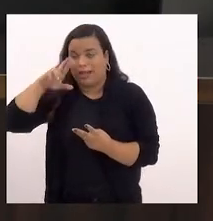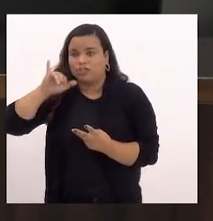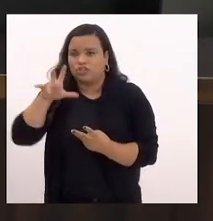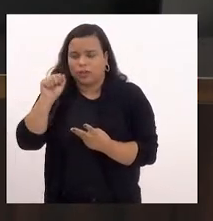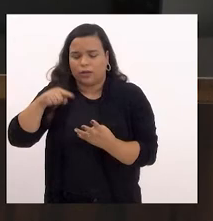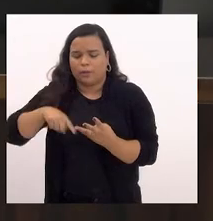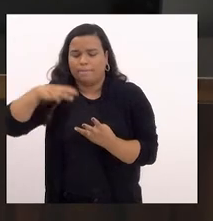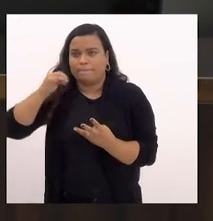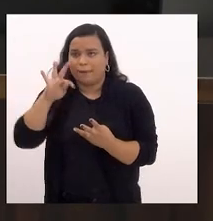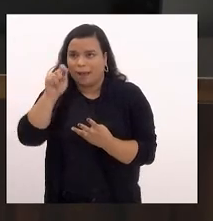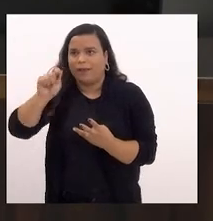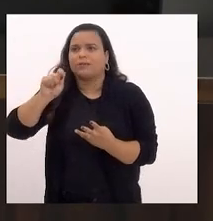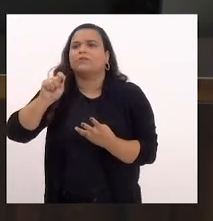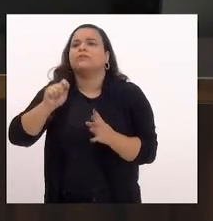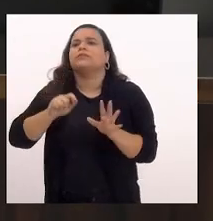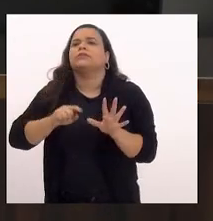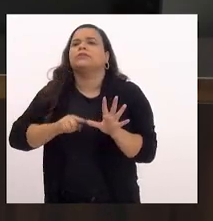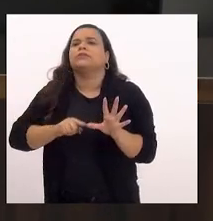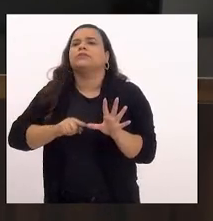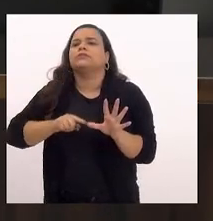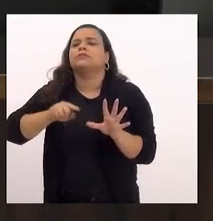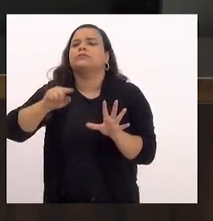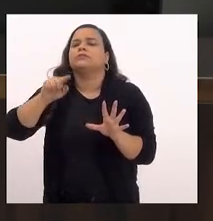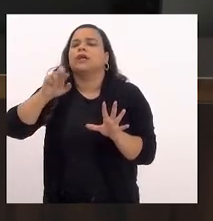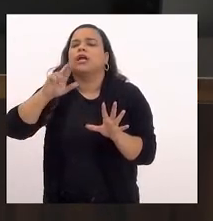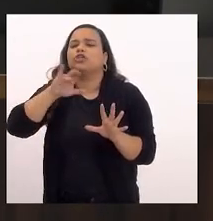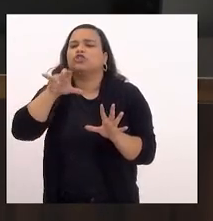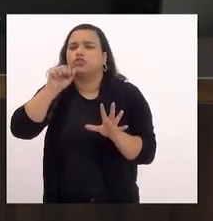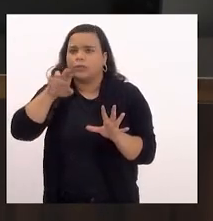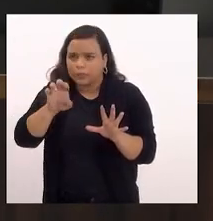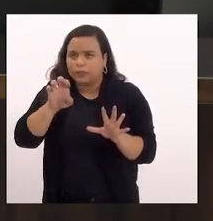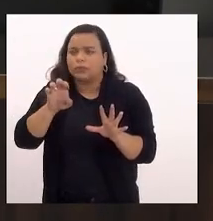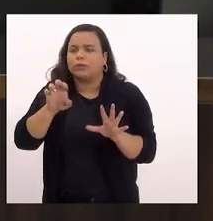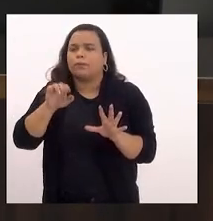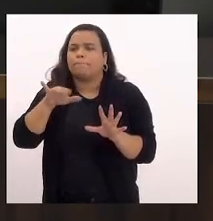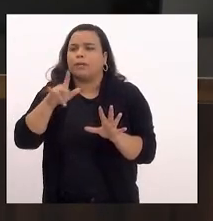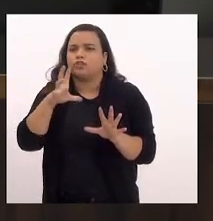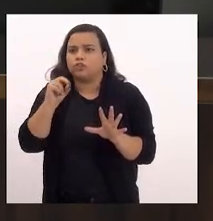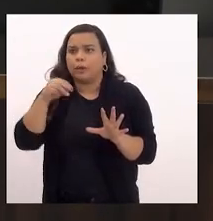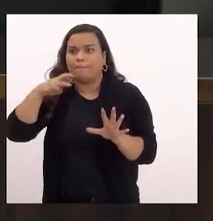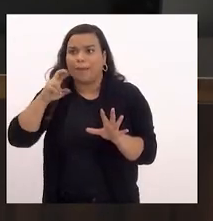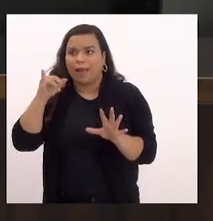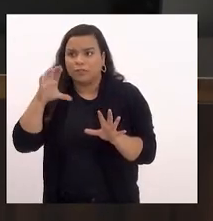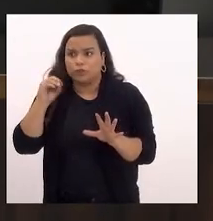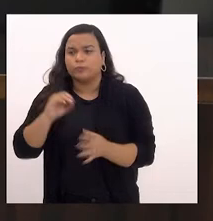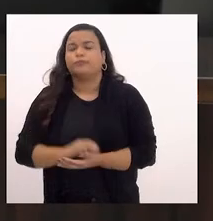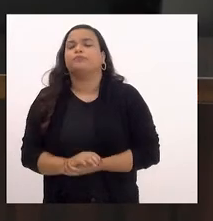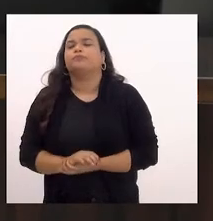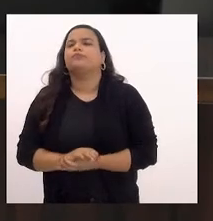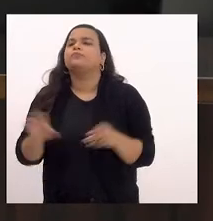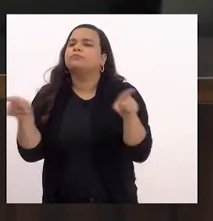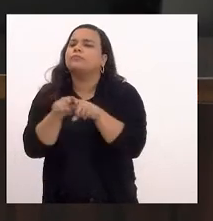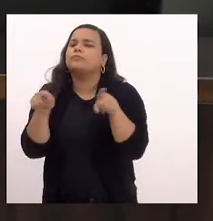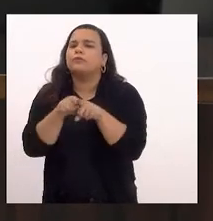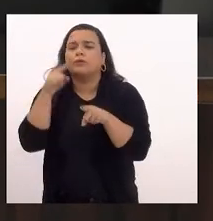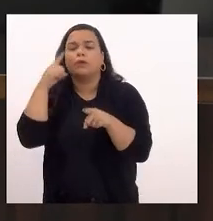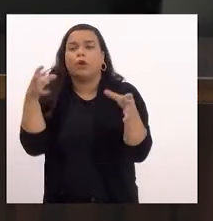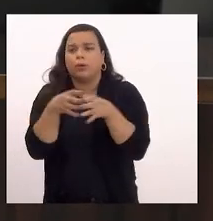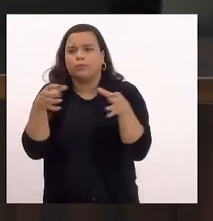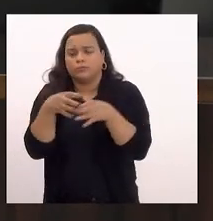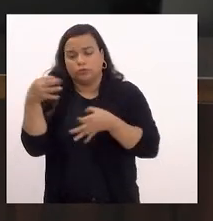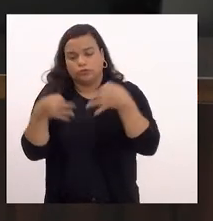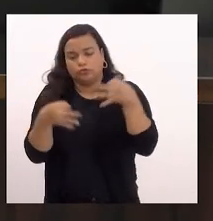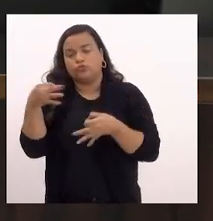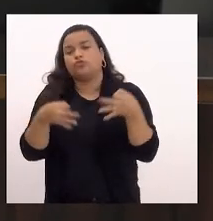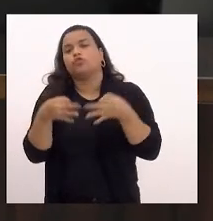Flávio Serafine e Márcio Pacheco. Dependendo de pareceres das Comissões de Constituição e Justiça, Assuntos da Criança e